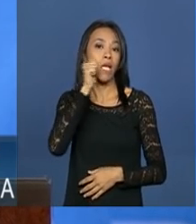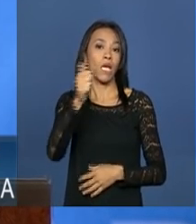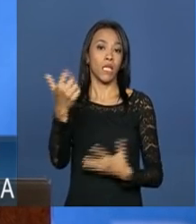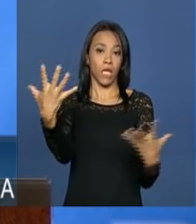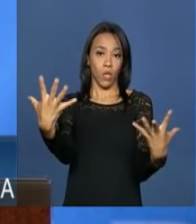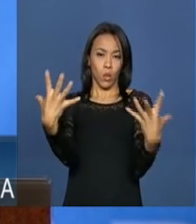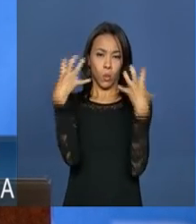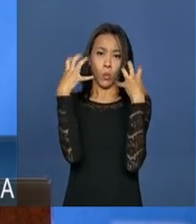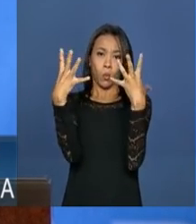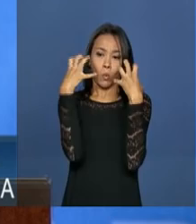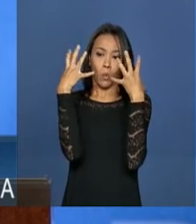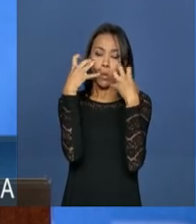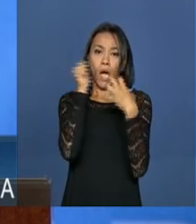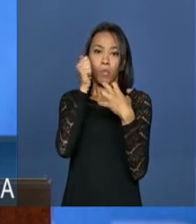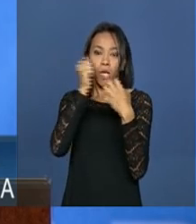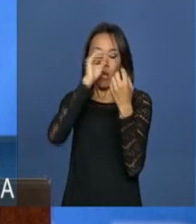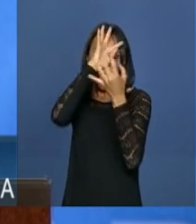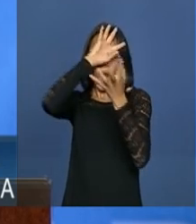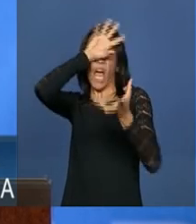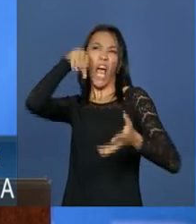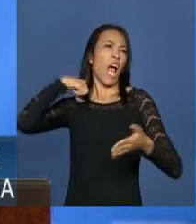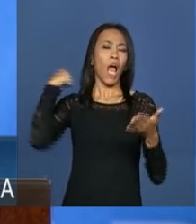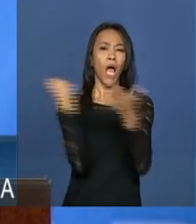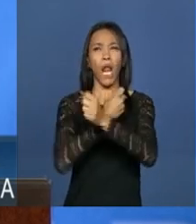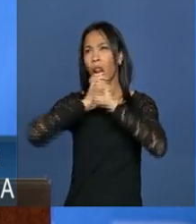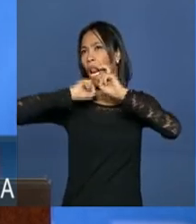pressão, costuma perder o controle.